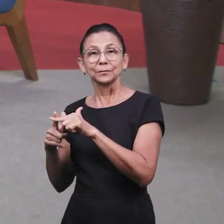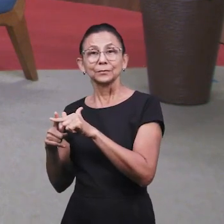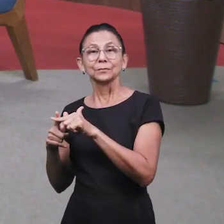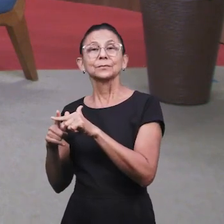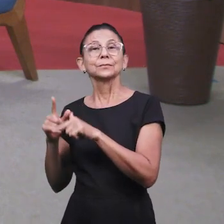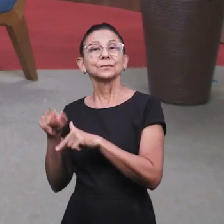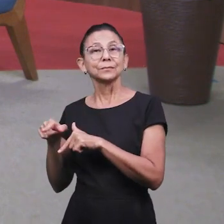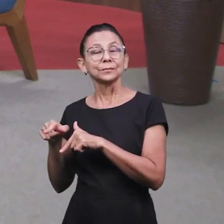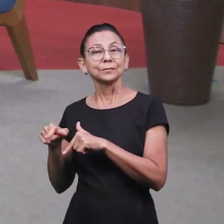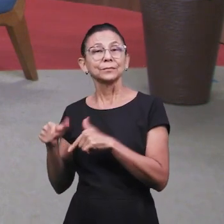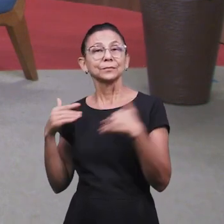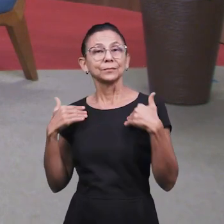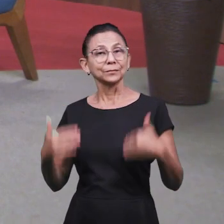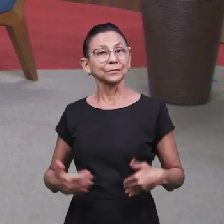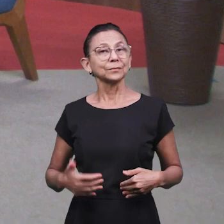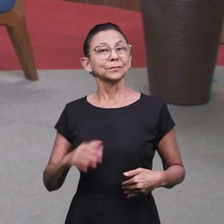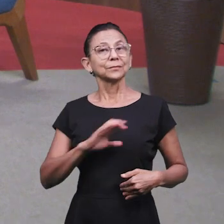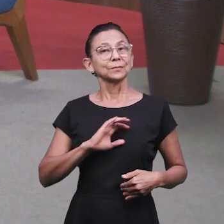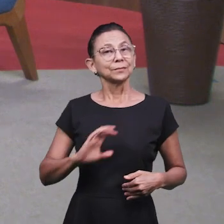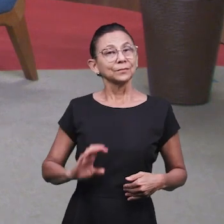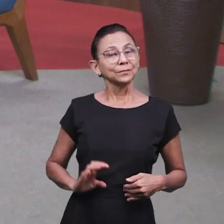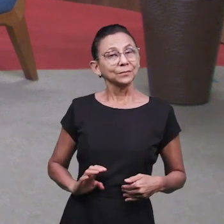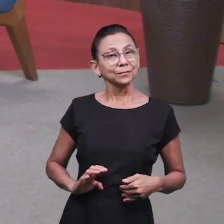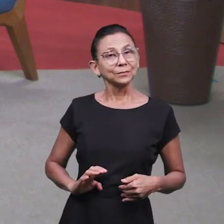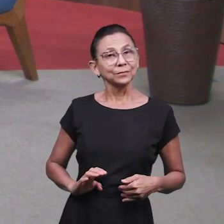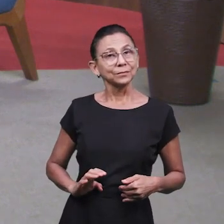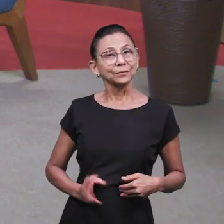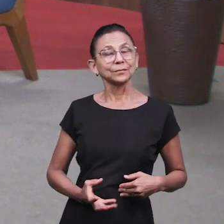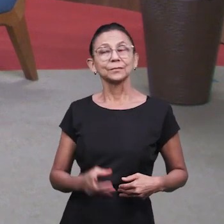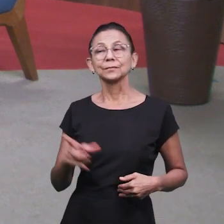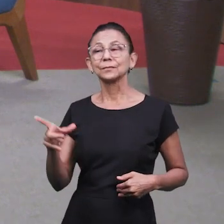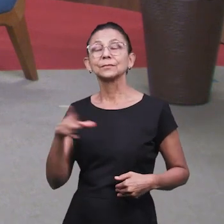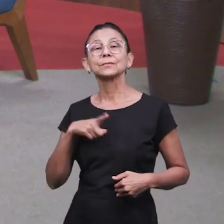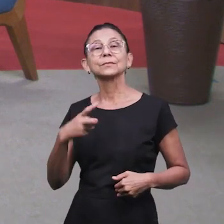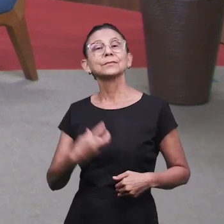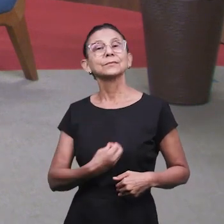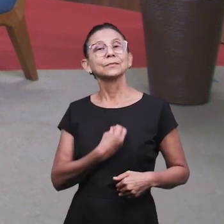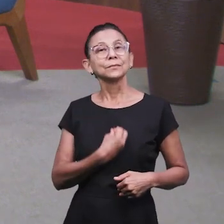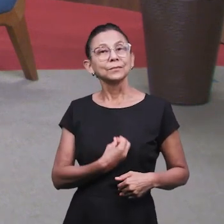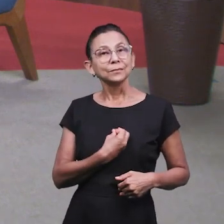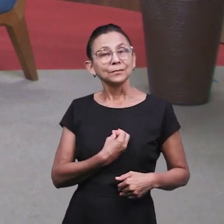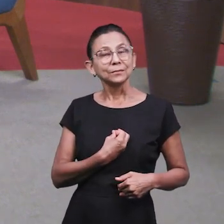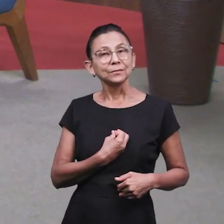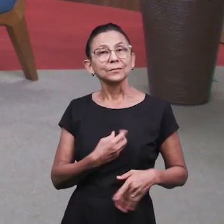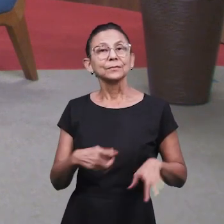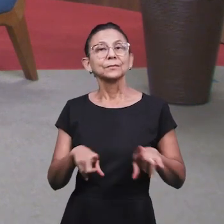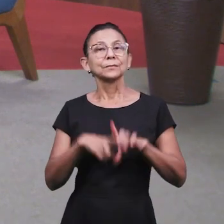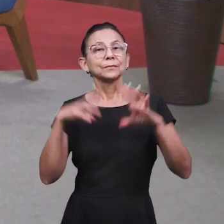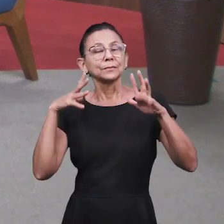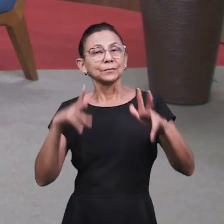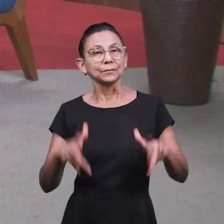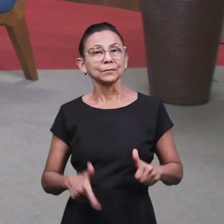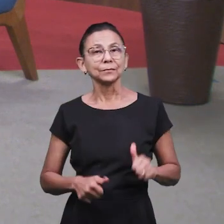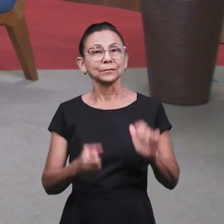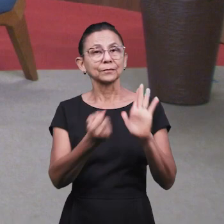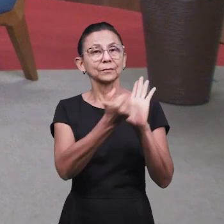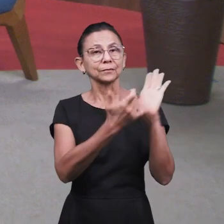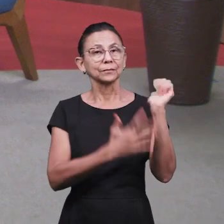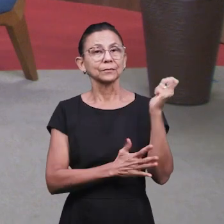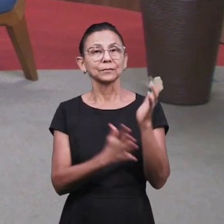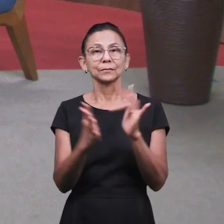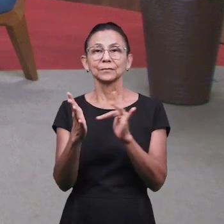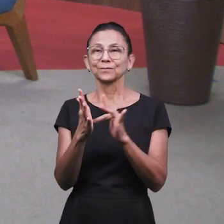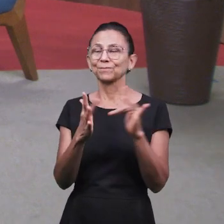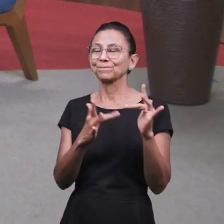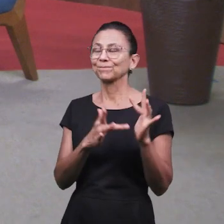Cristo. Ele traz vida e purifica, que é a santificação. Glória a Deus. É uma